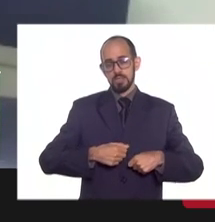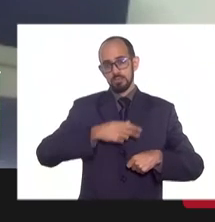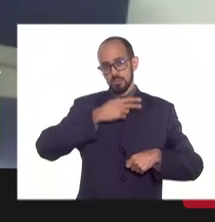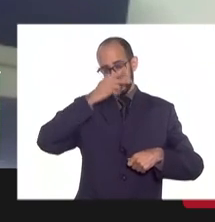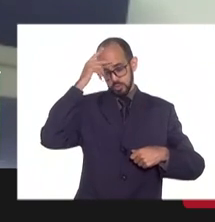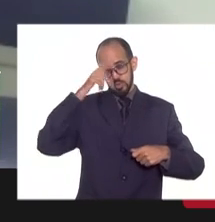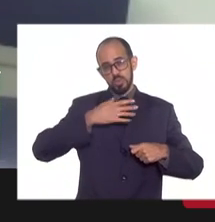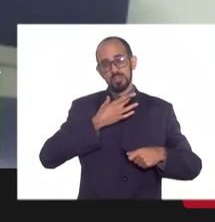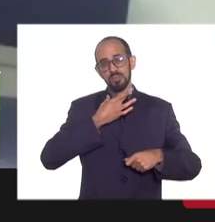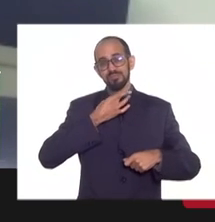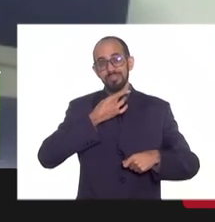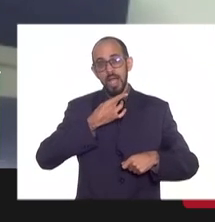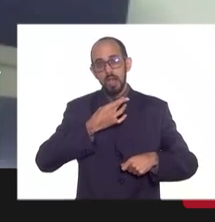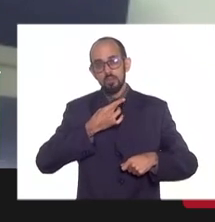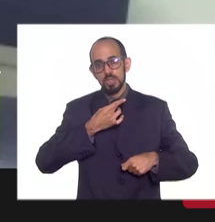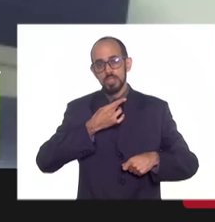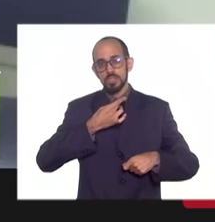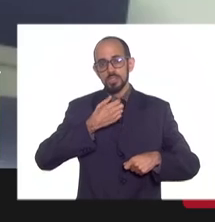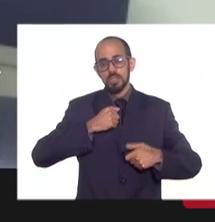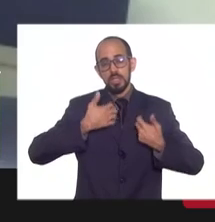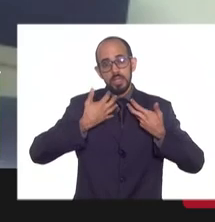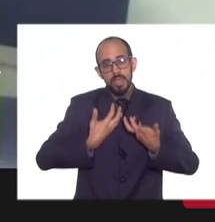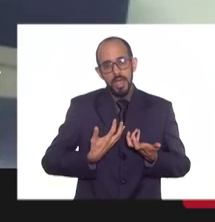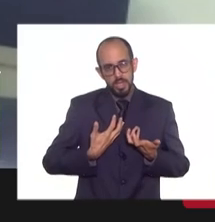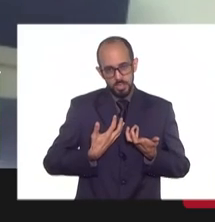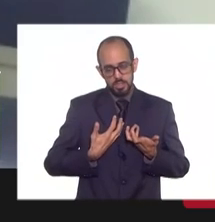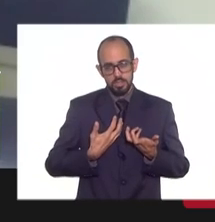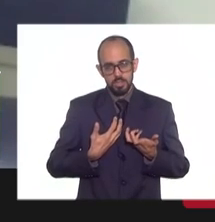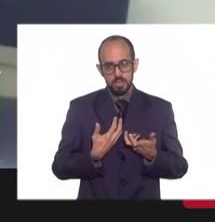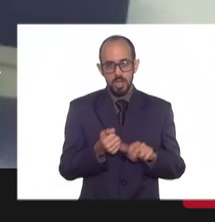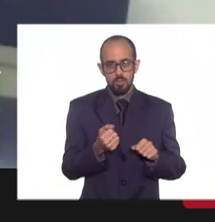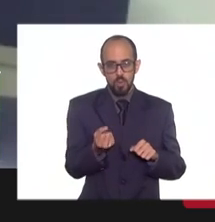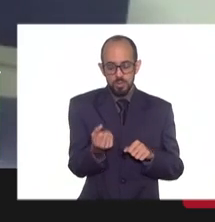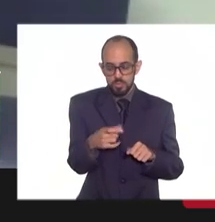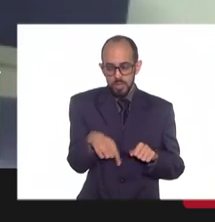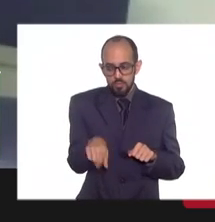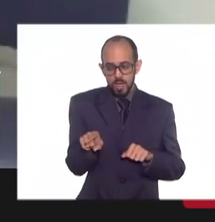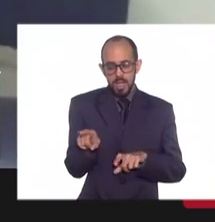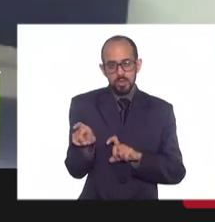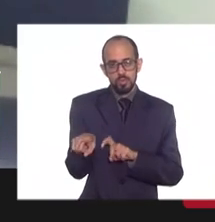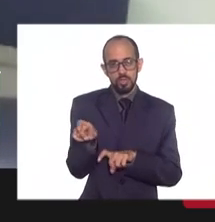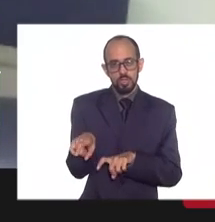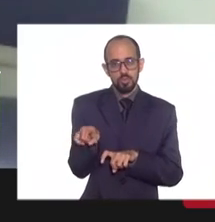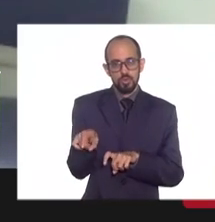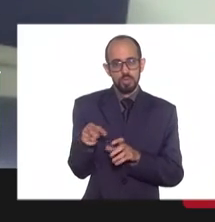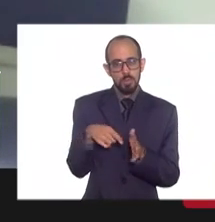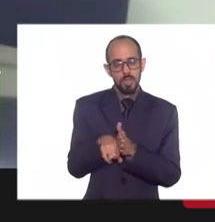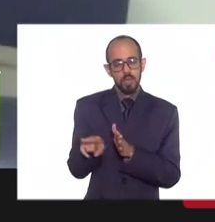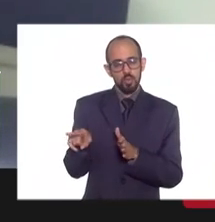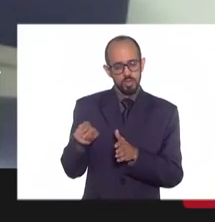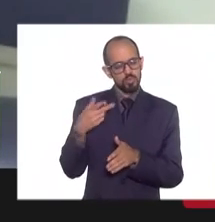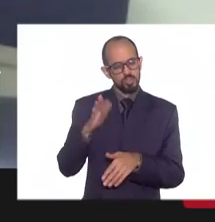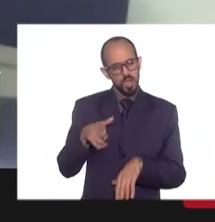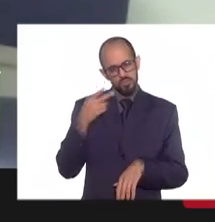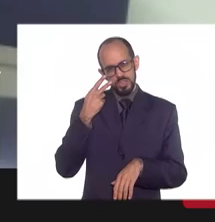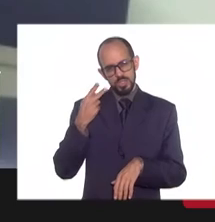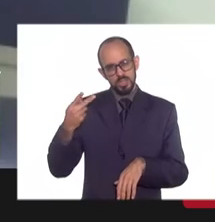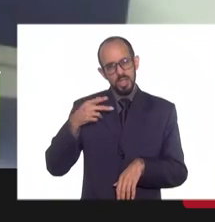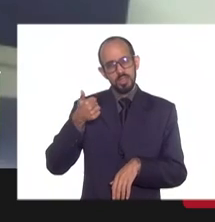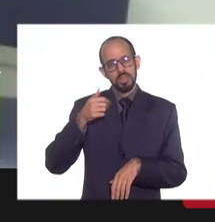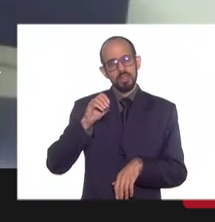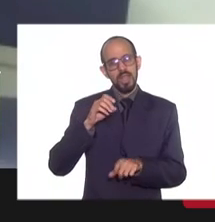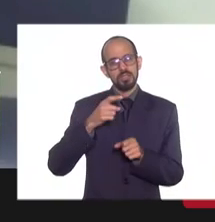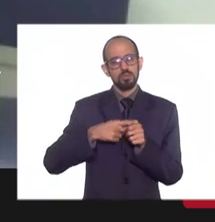precisam disso quando você chega quando você chega no interior eu tenho visitado o interior já né já fui a 10